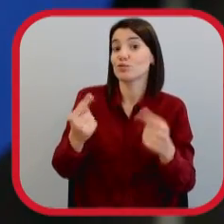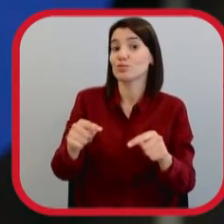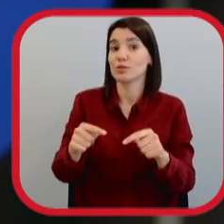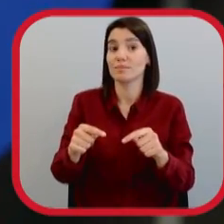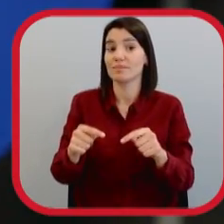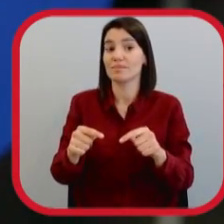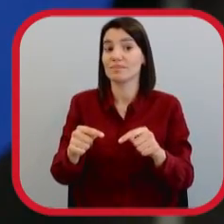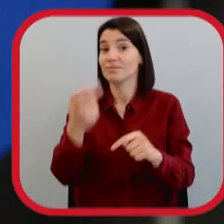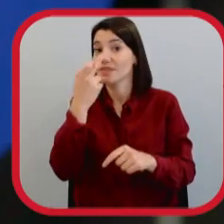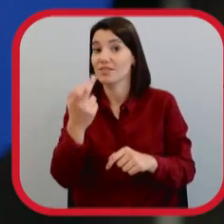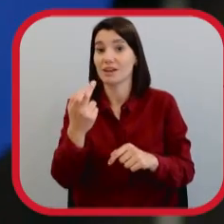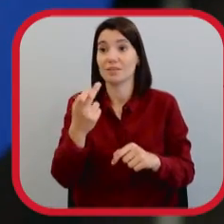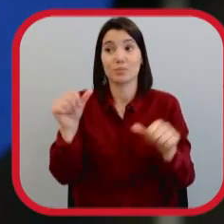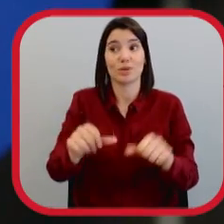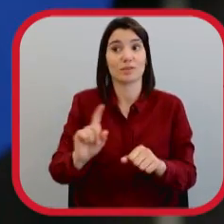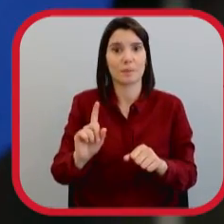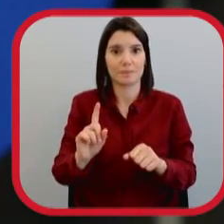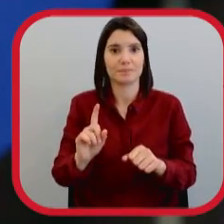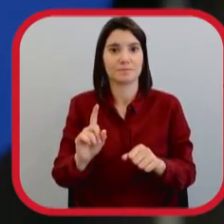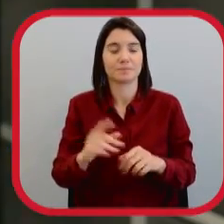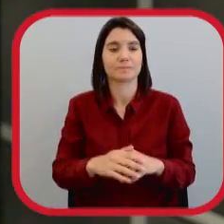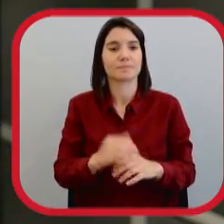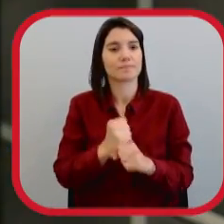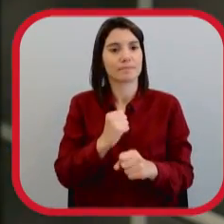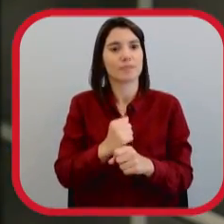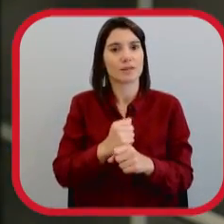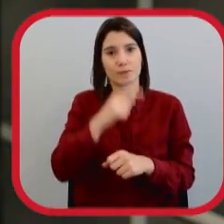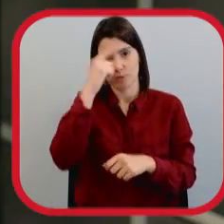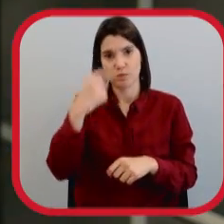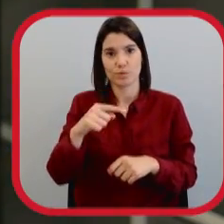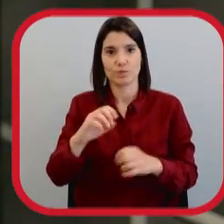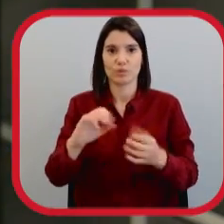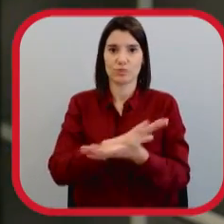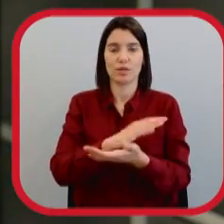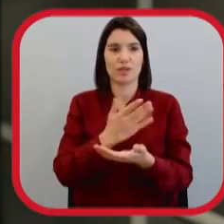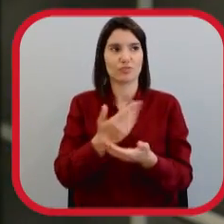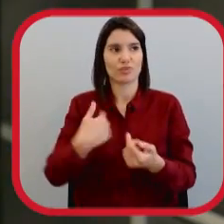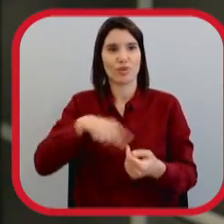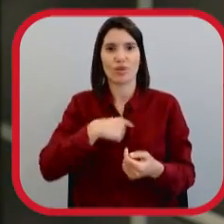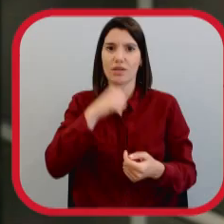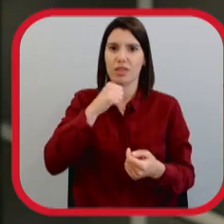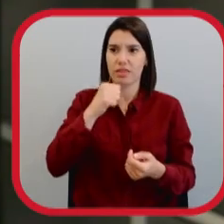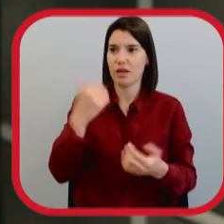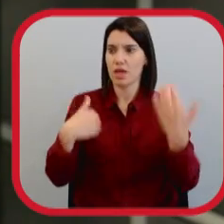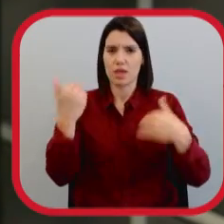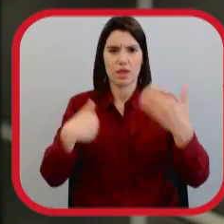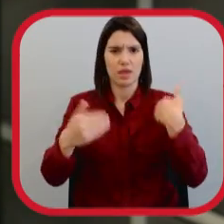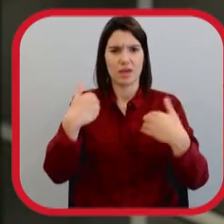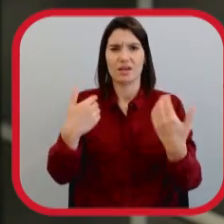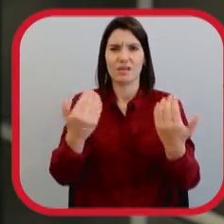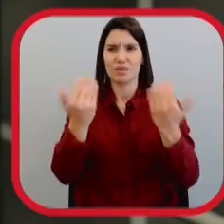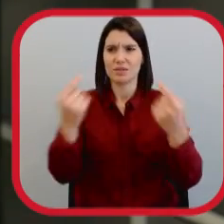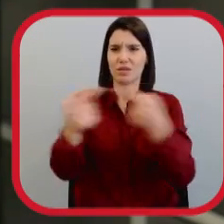seja enfraquecer, que não seja pior do que isso. É um trabalho super duro para um jornalista estar a ser constantemente a ser